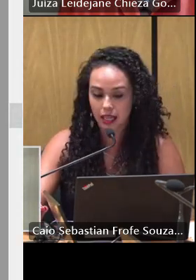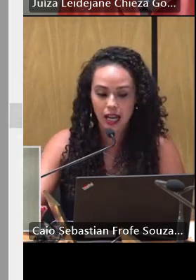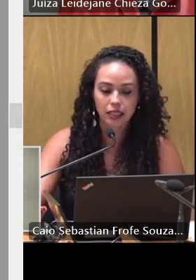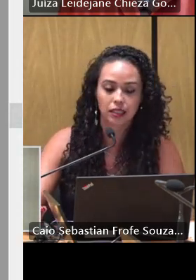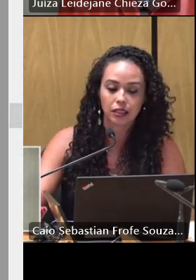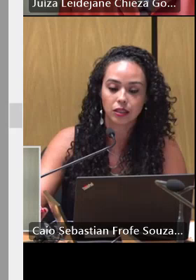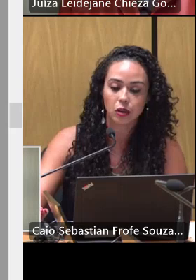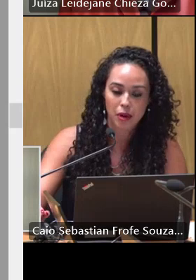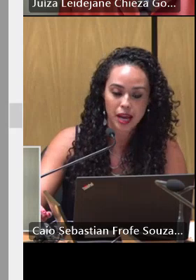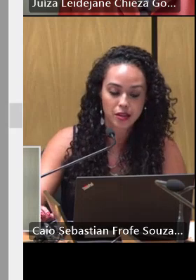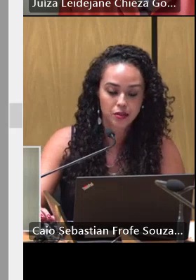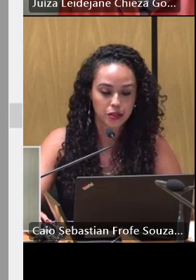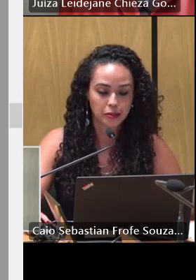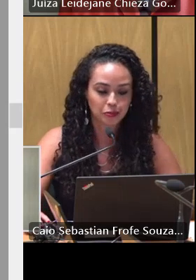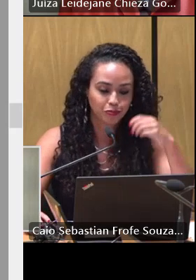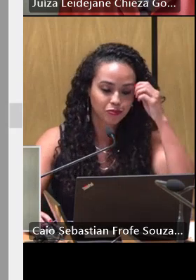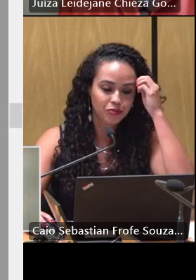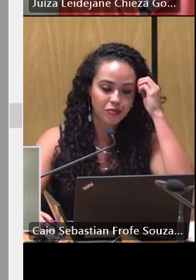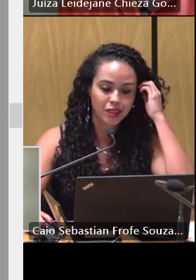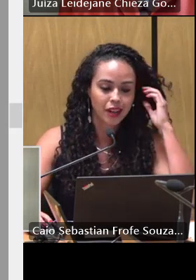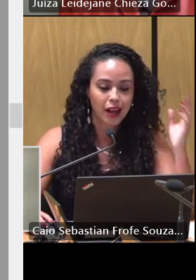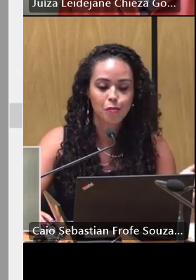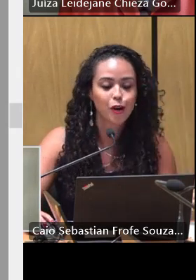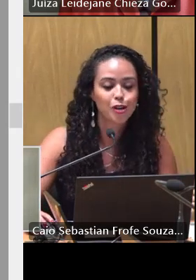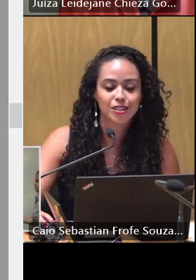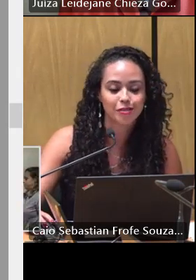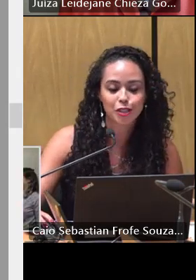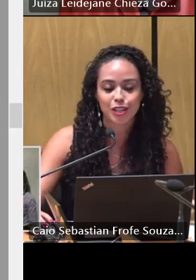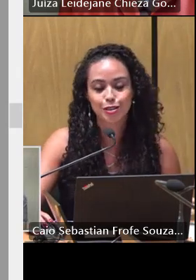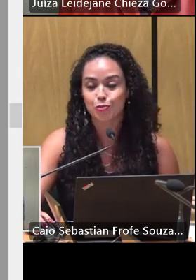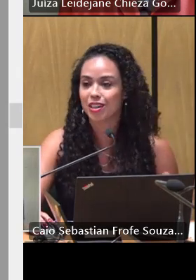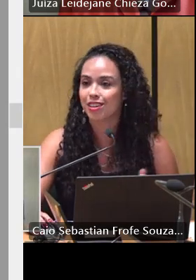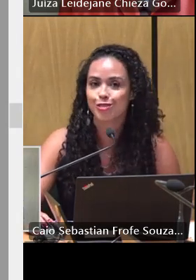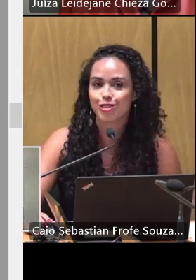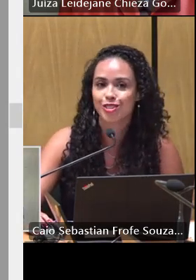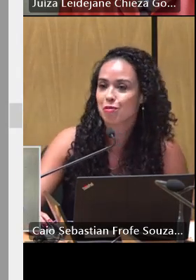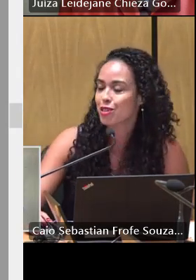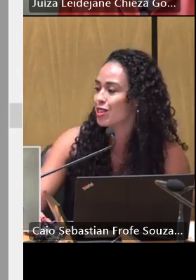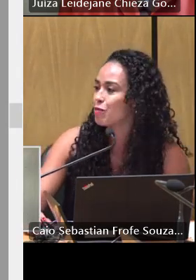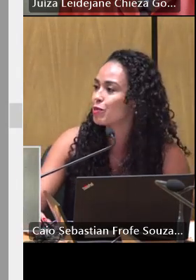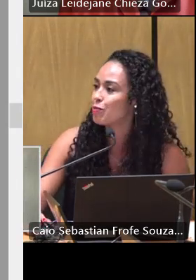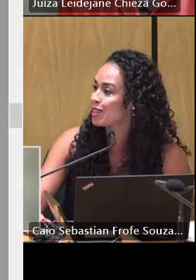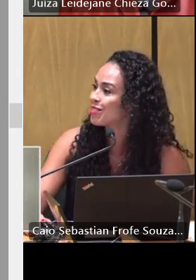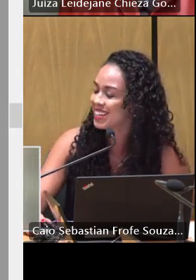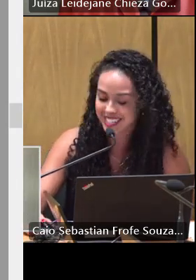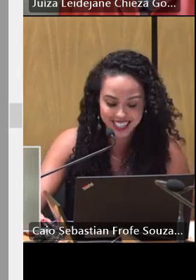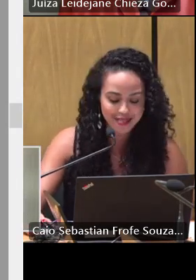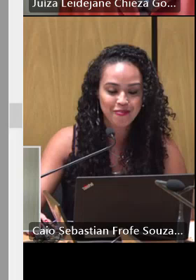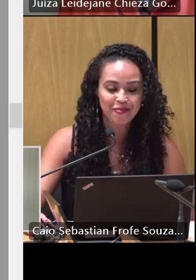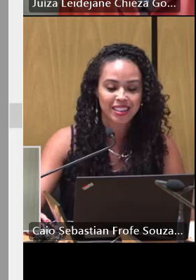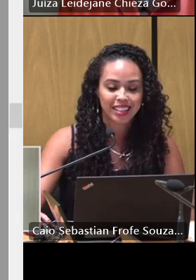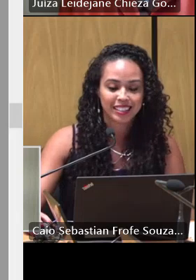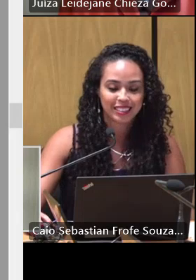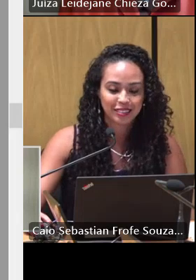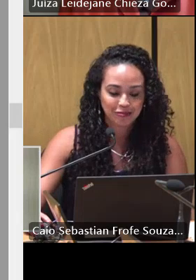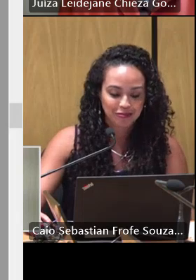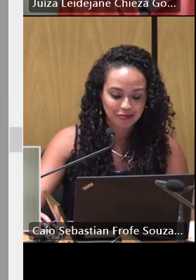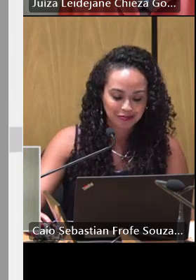nessas casas nesses comércios né aqui mostra as crianças brincando no chão mas a gente sabe muito bem que não era